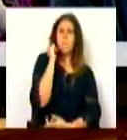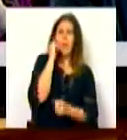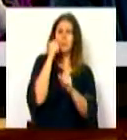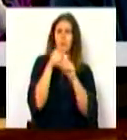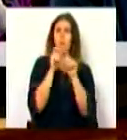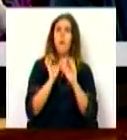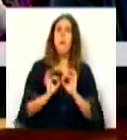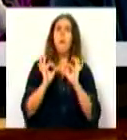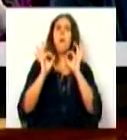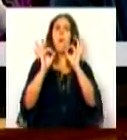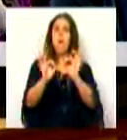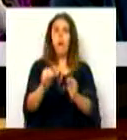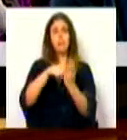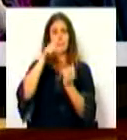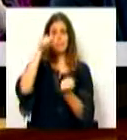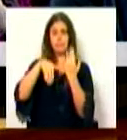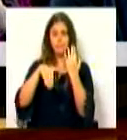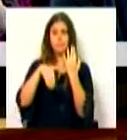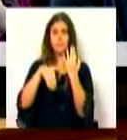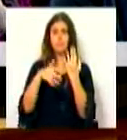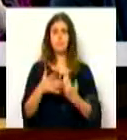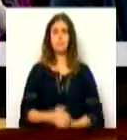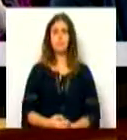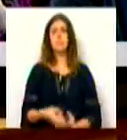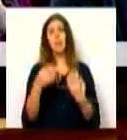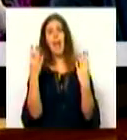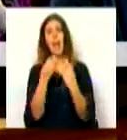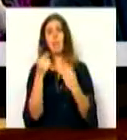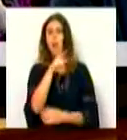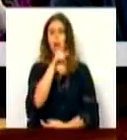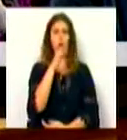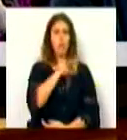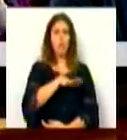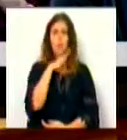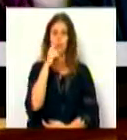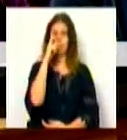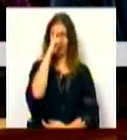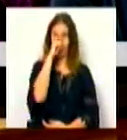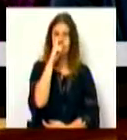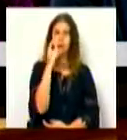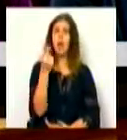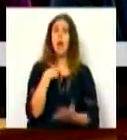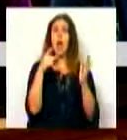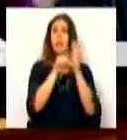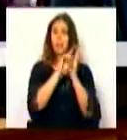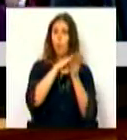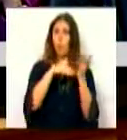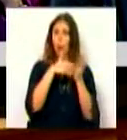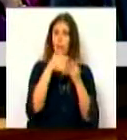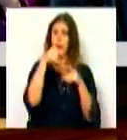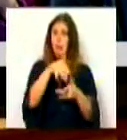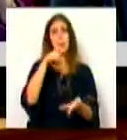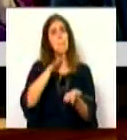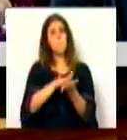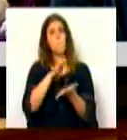o adiamento da descentralização. Efetivamente, como os senhores deputados recordam, a Lei Quadro, aqui